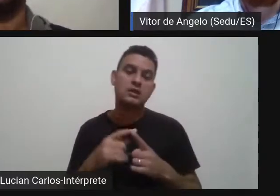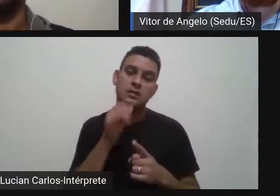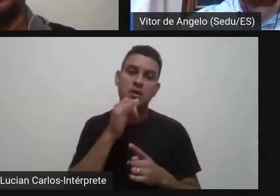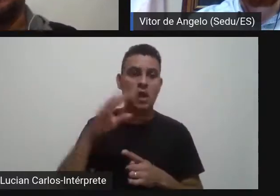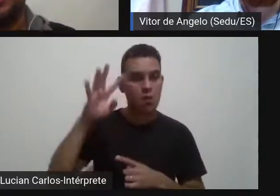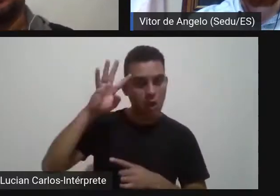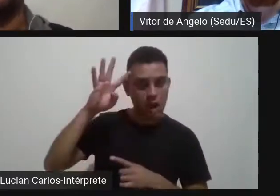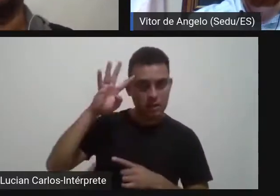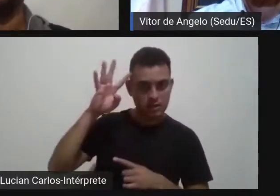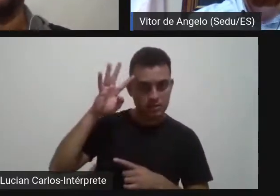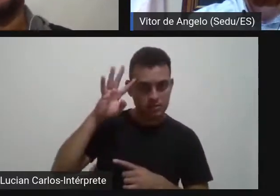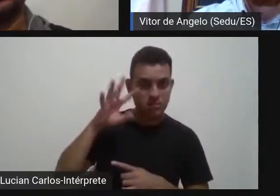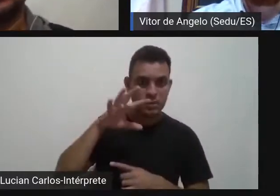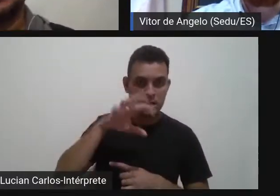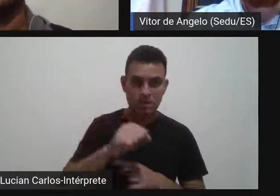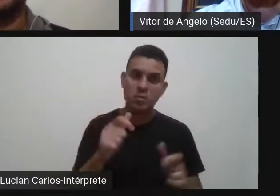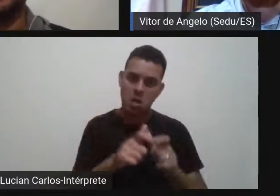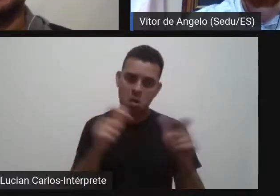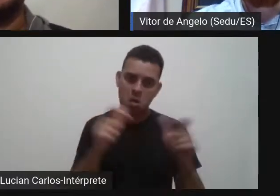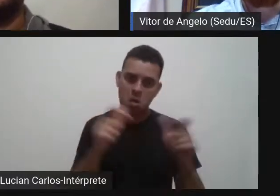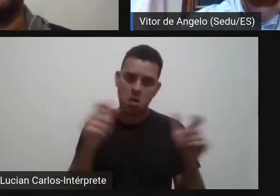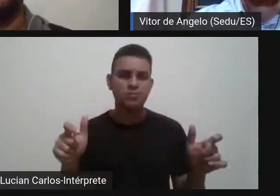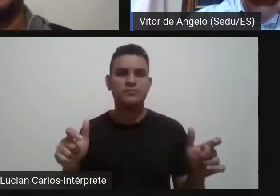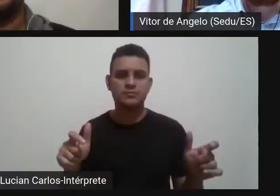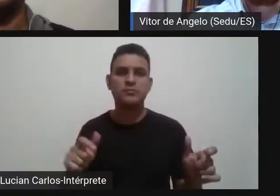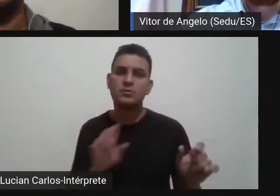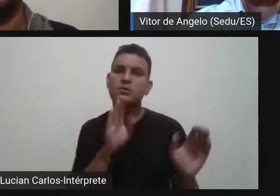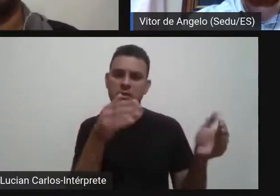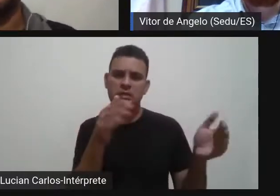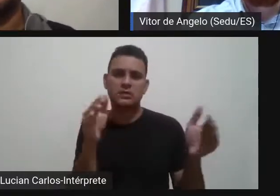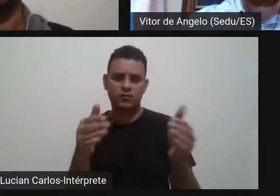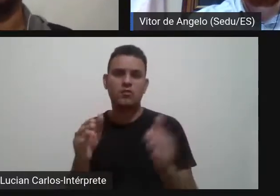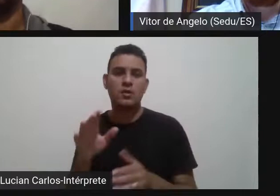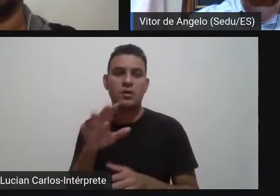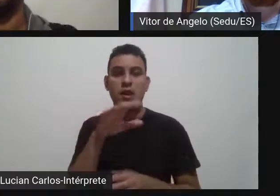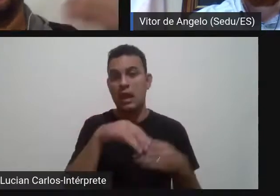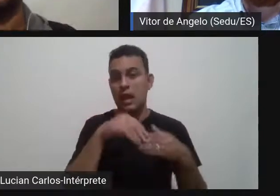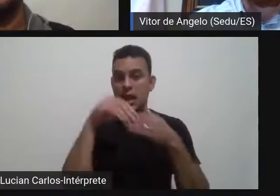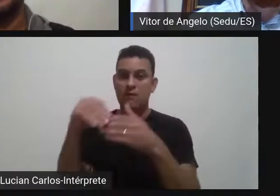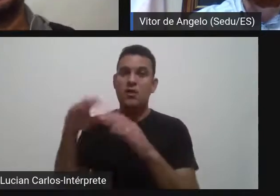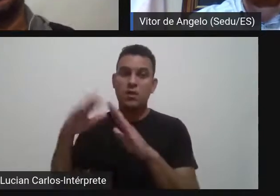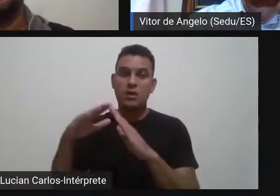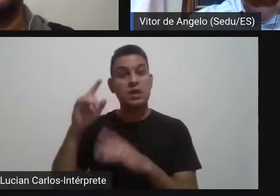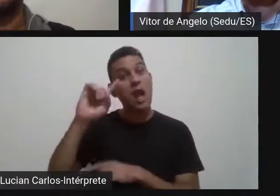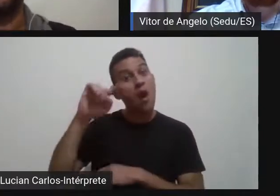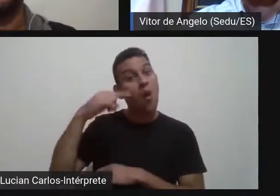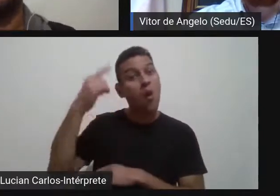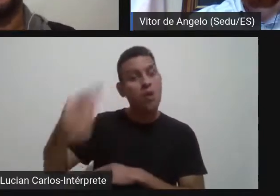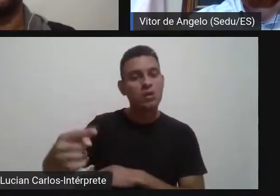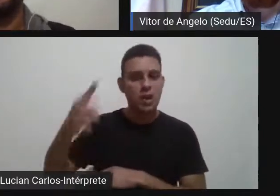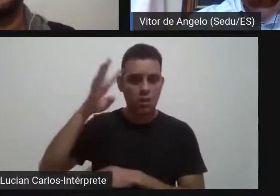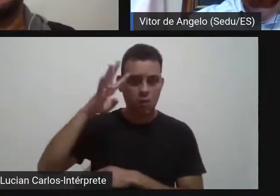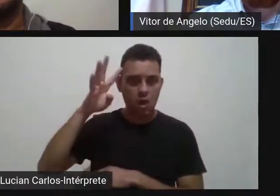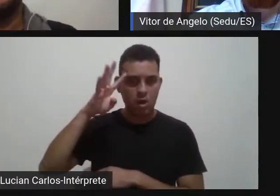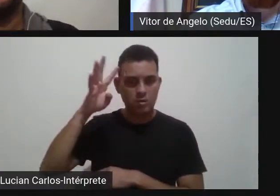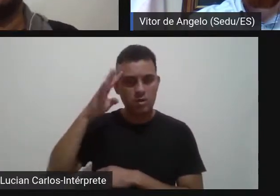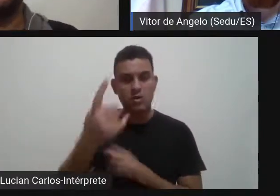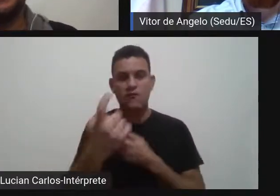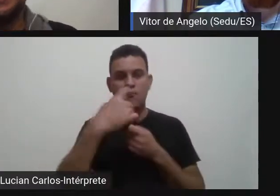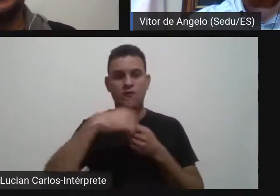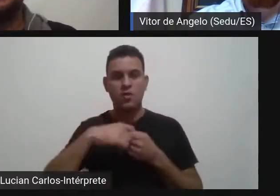pega, isso a maior número, a gente tem os casos específicos, ele leva para casa, na outra quarta ele retorna, o responsável